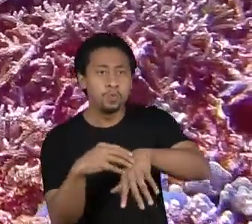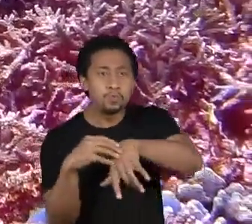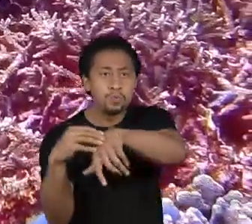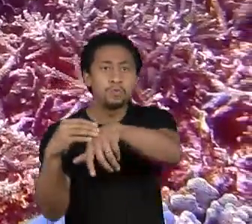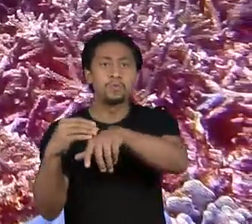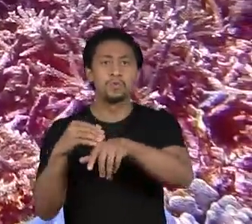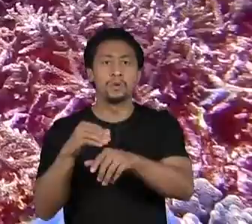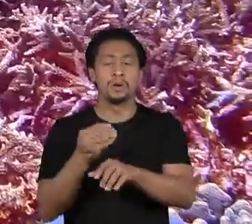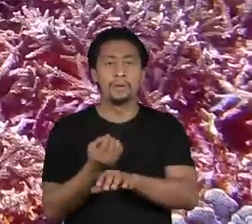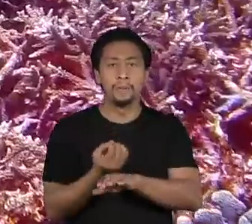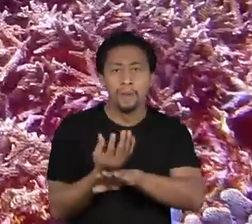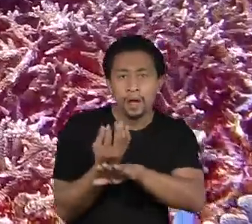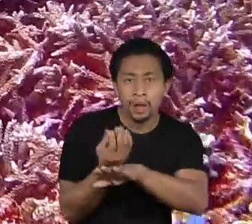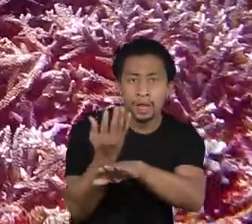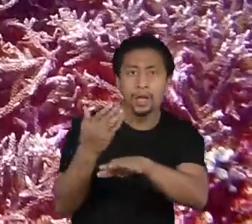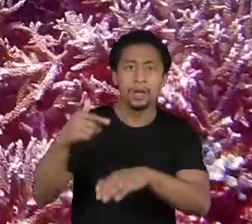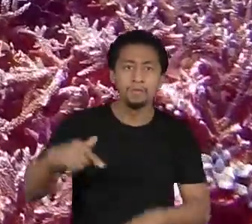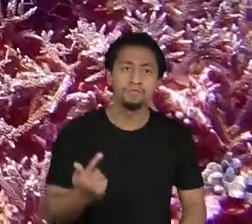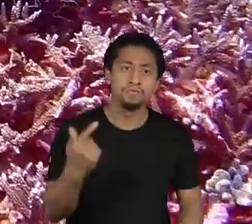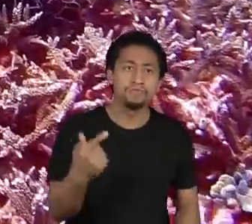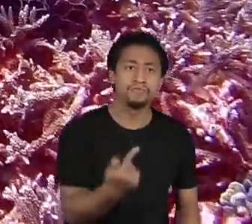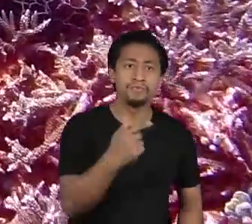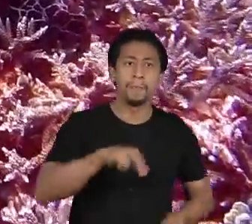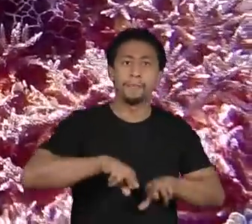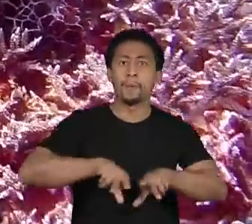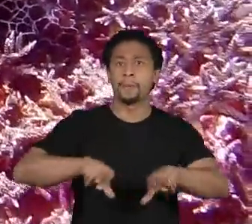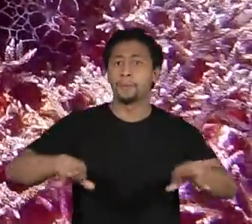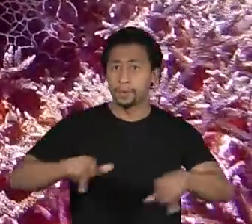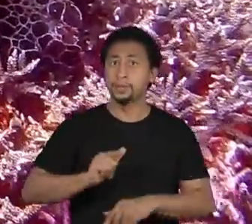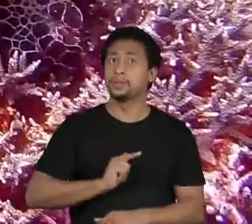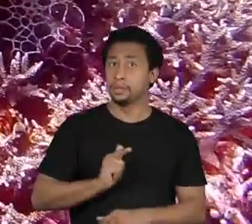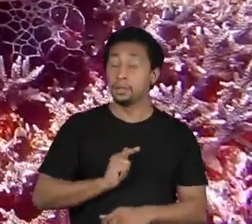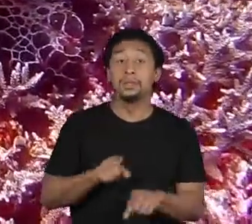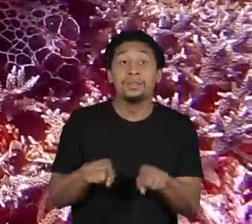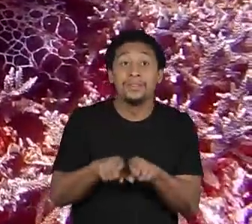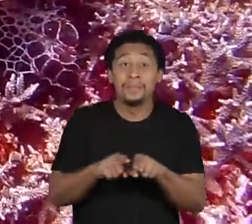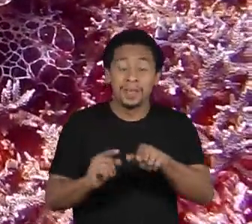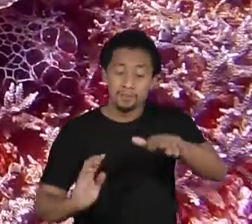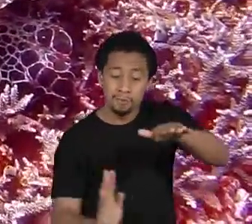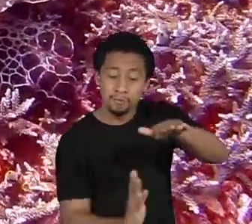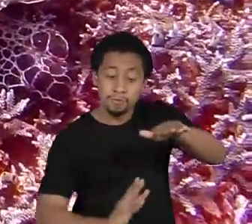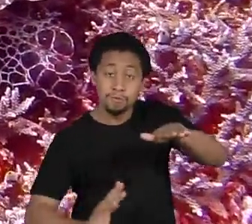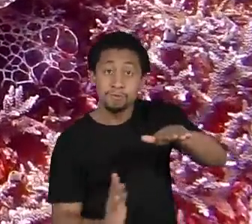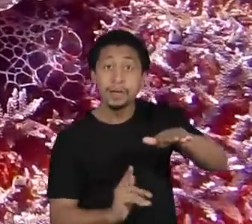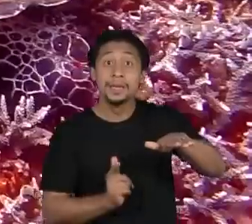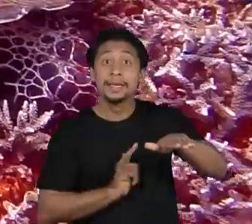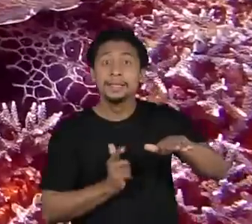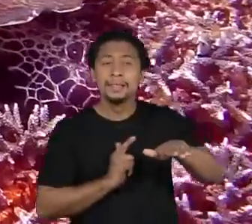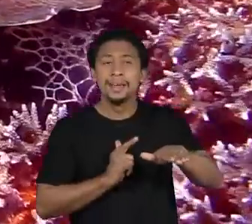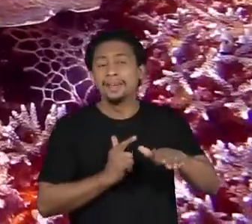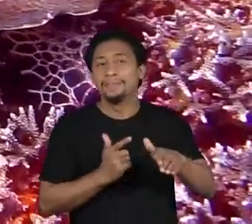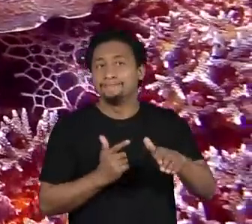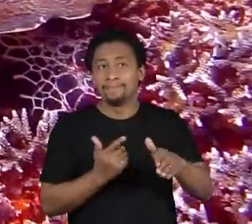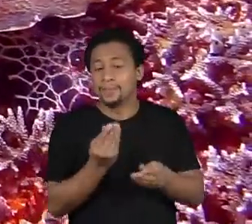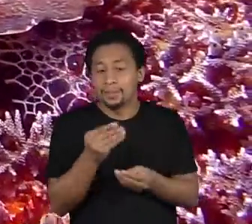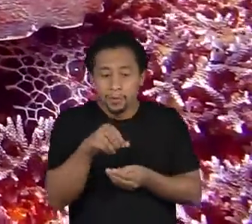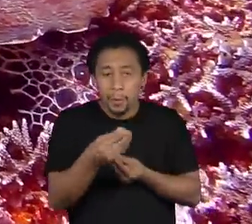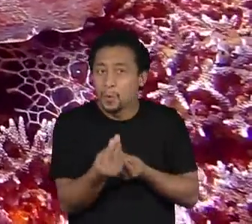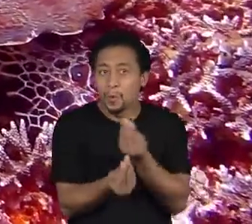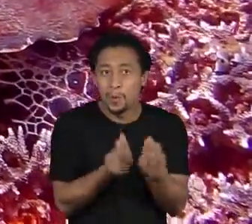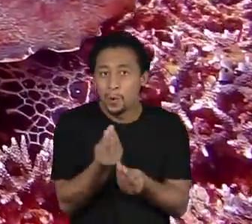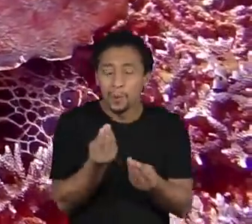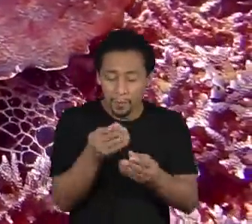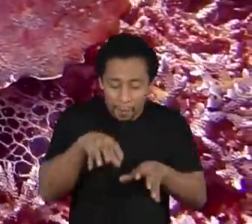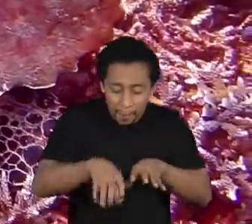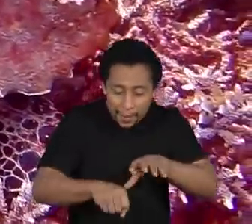Podemos pensar, por exemplo, também que muitas fontes de medicamentos e de agentes bioquímicos são provenientes de